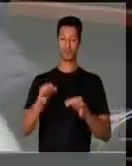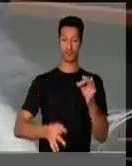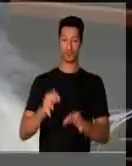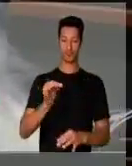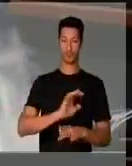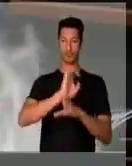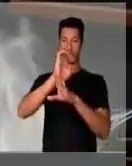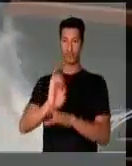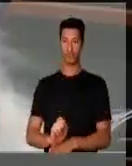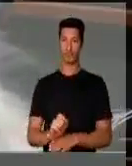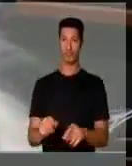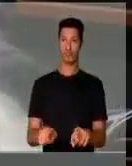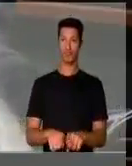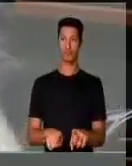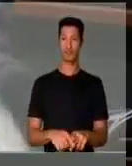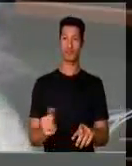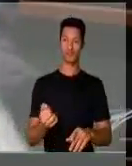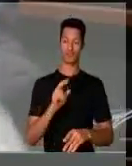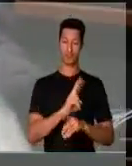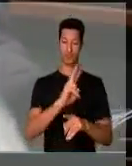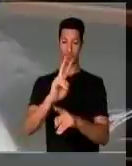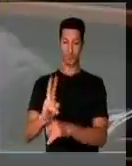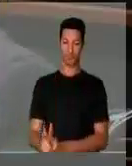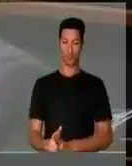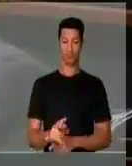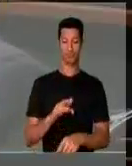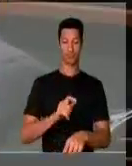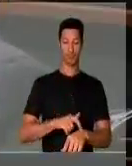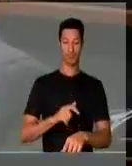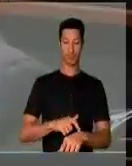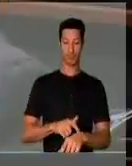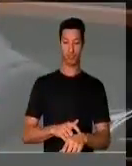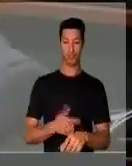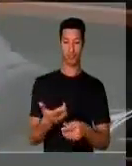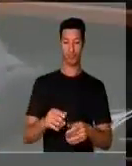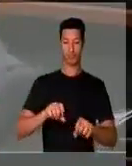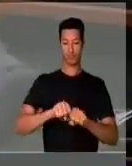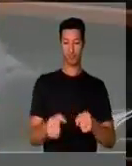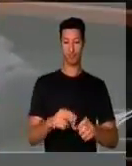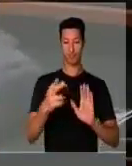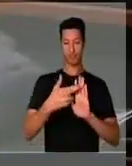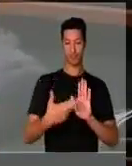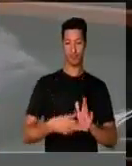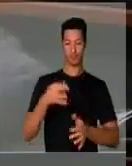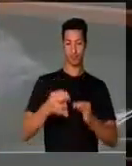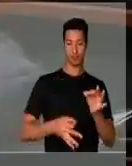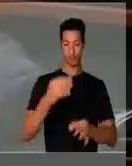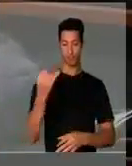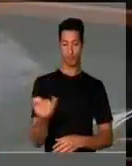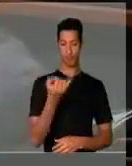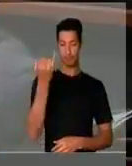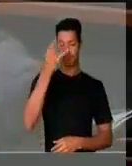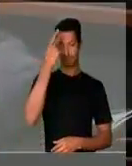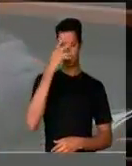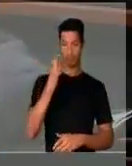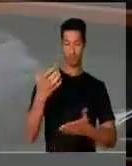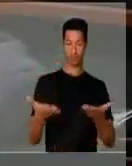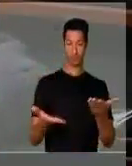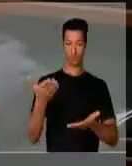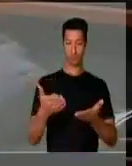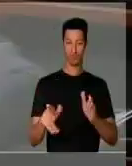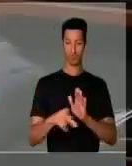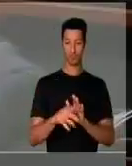jurídica do Estado de lhes dar a proteção. E neste momento se quebra uma regra jurídica importante para o